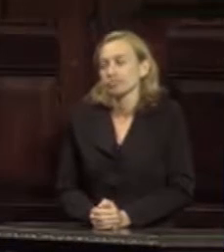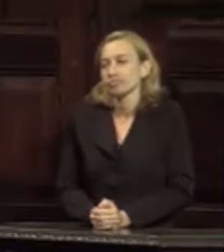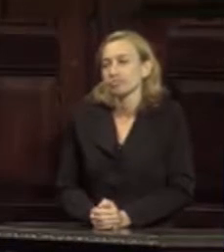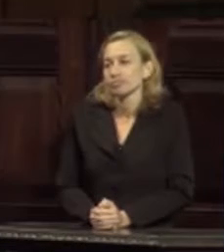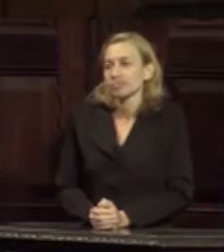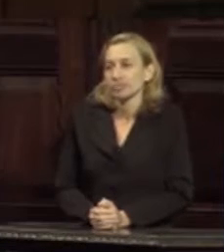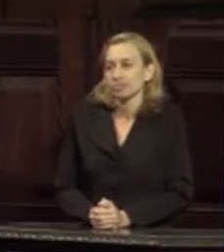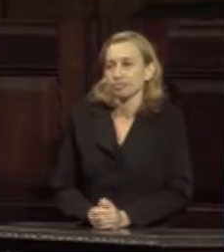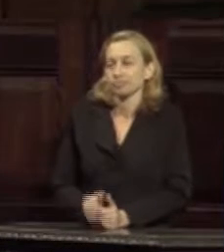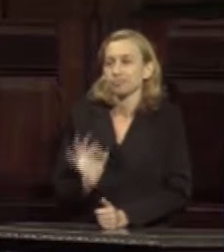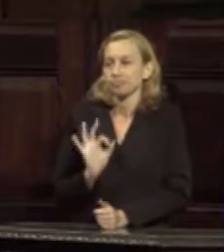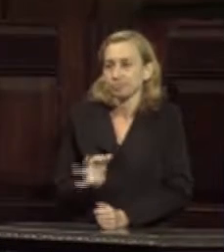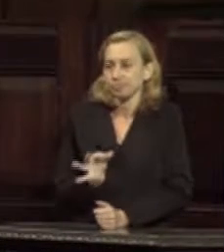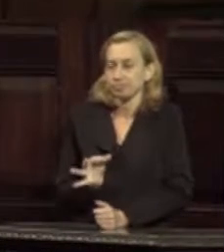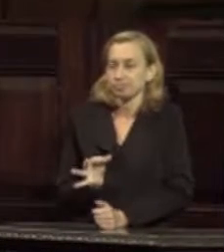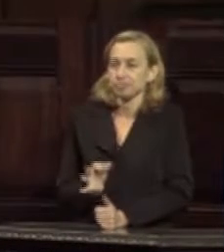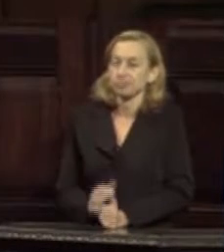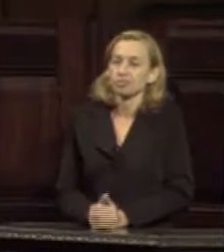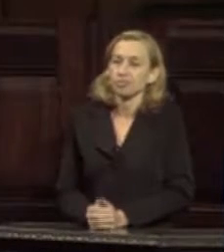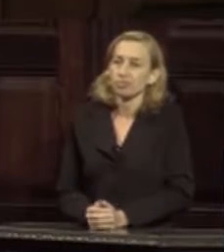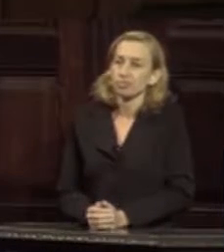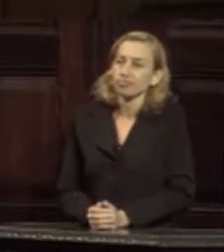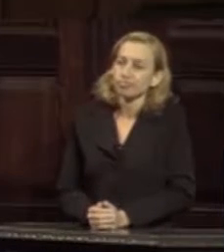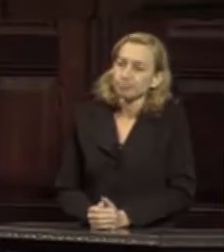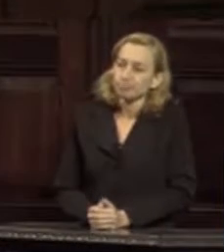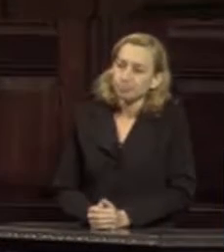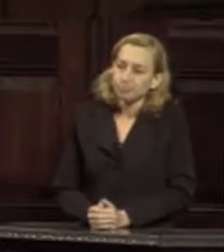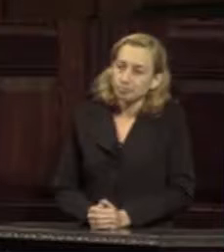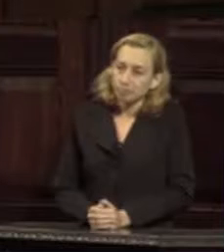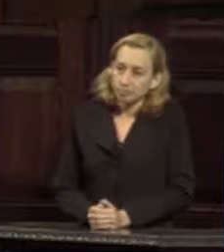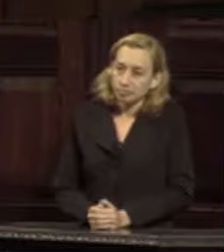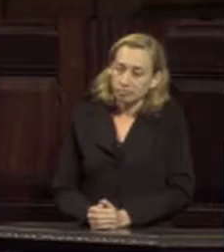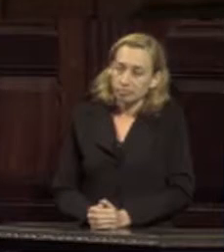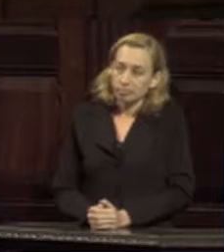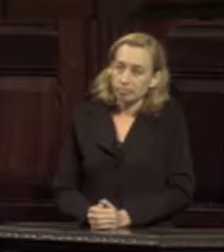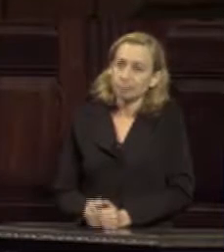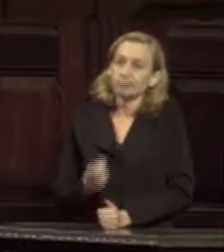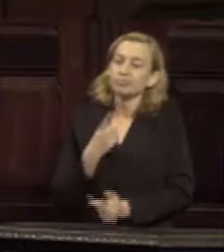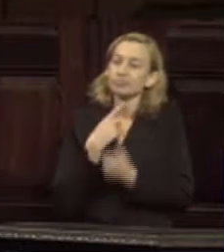Claro que se busca exatamente